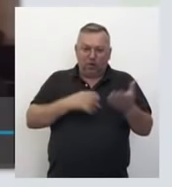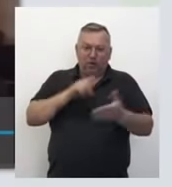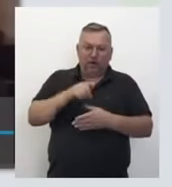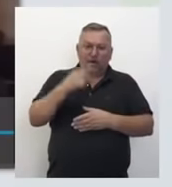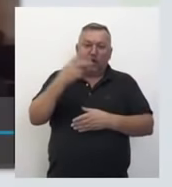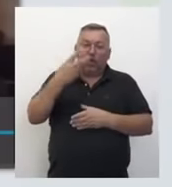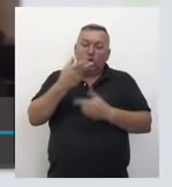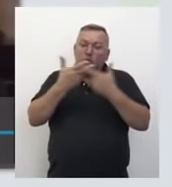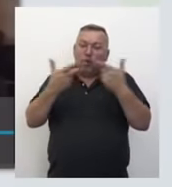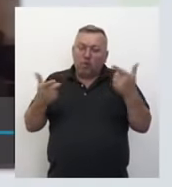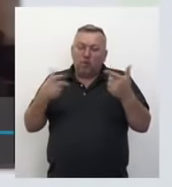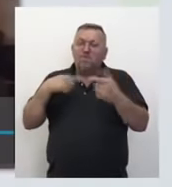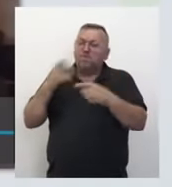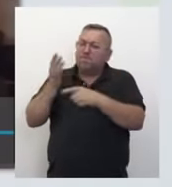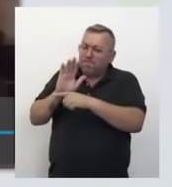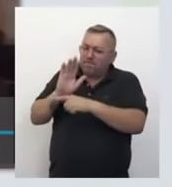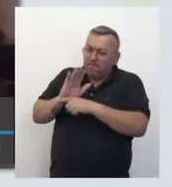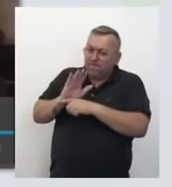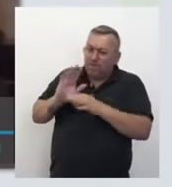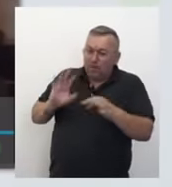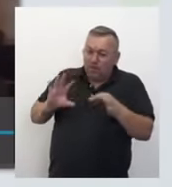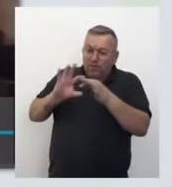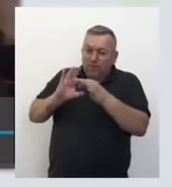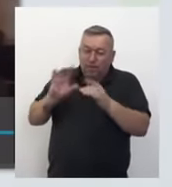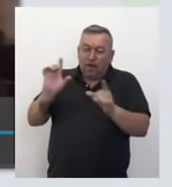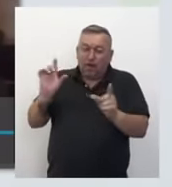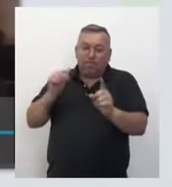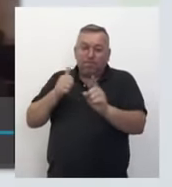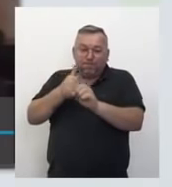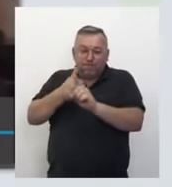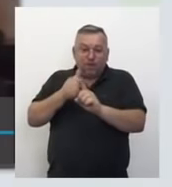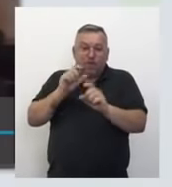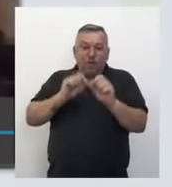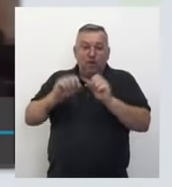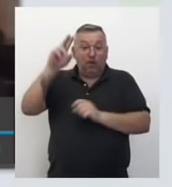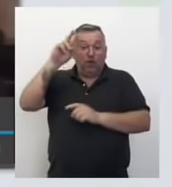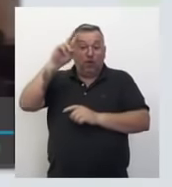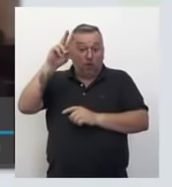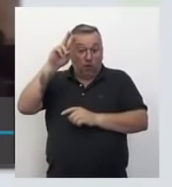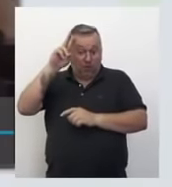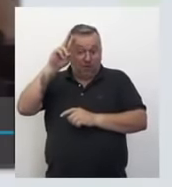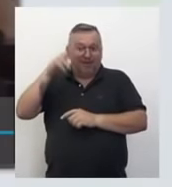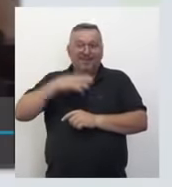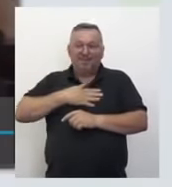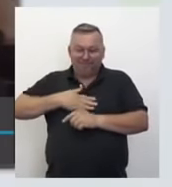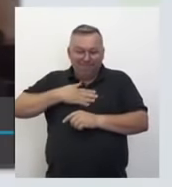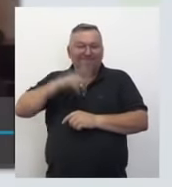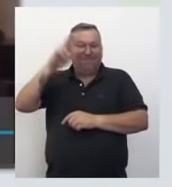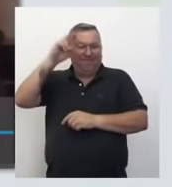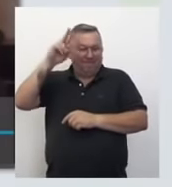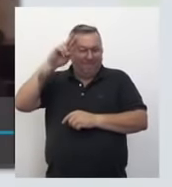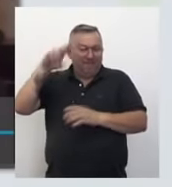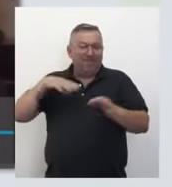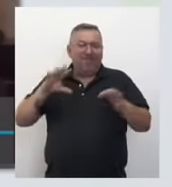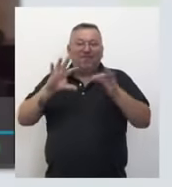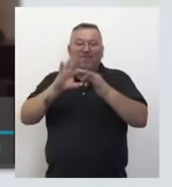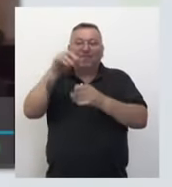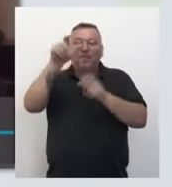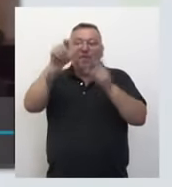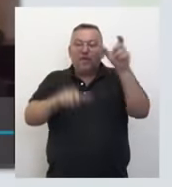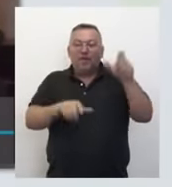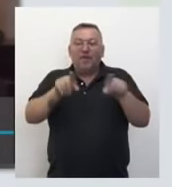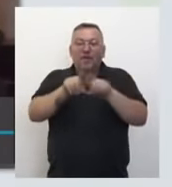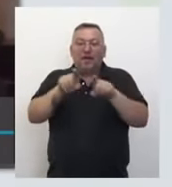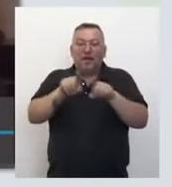2 coisas que ajudam tanto a conectar como a diminuir as distâncias, que são histórias. As histórias, elas criam vínculos entre as pessoas, e